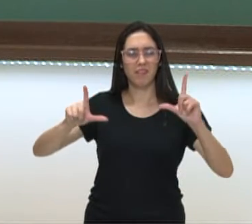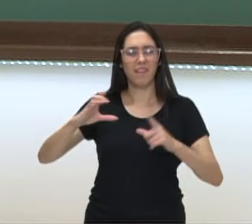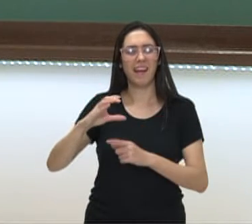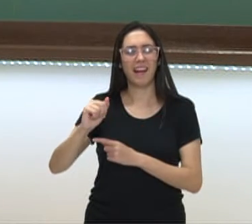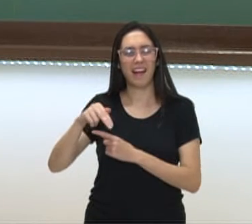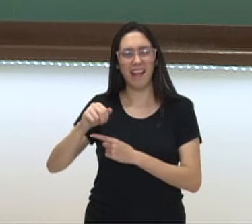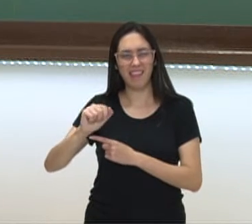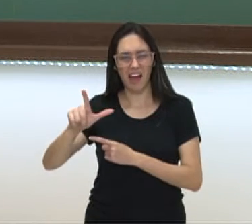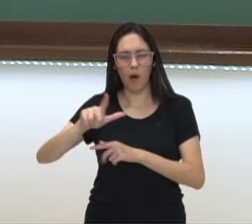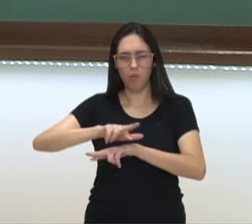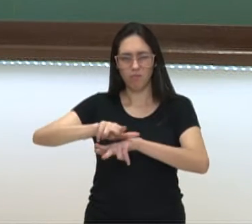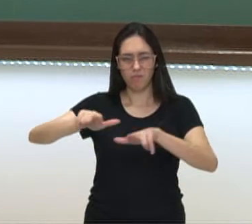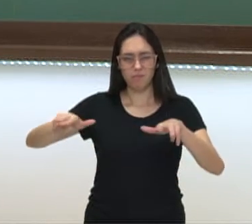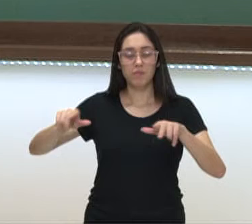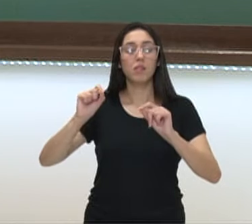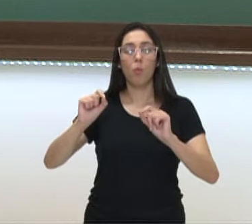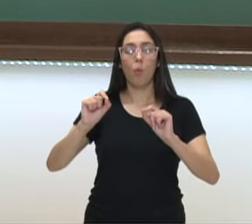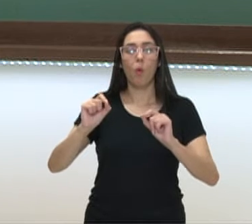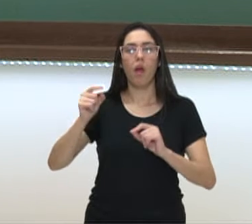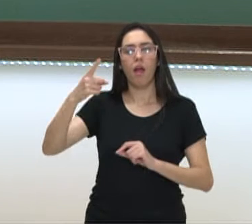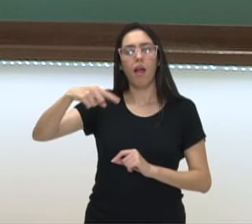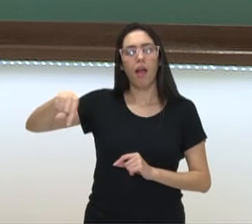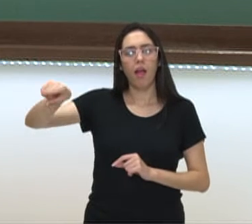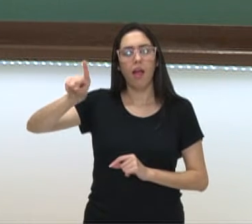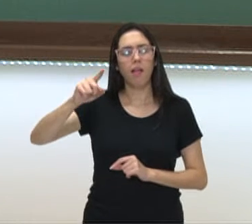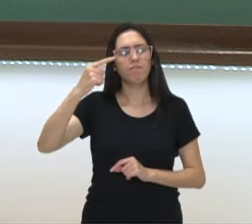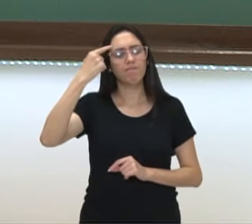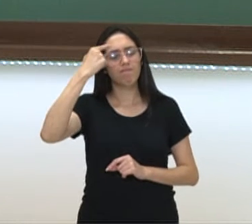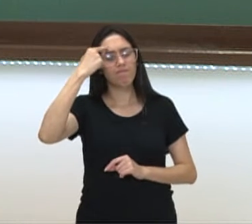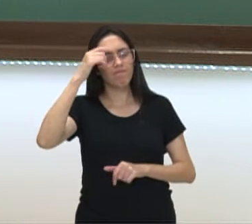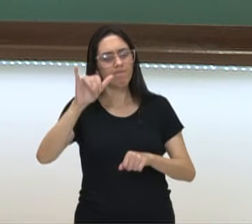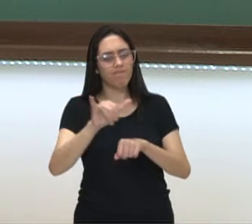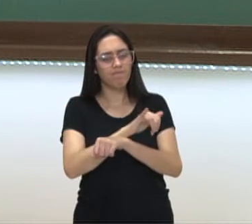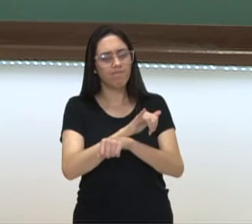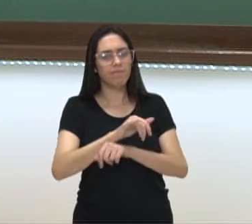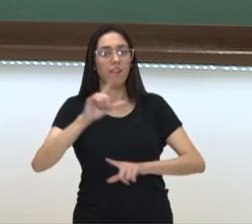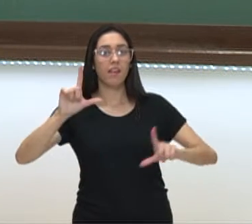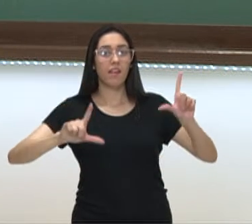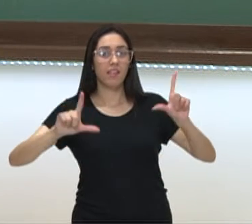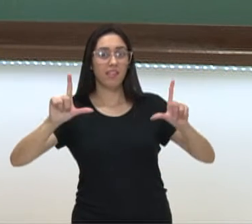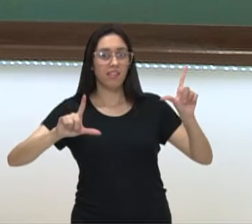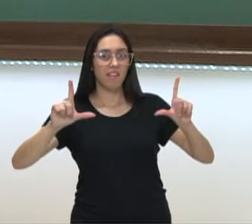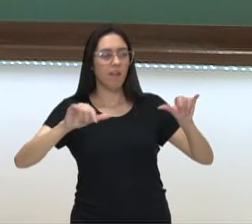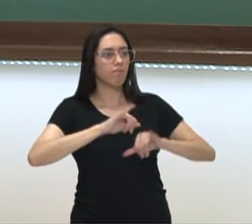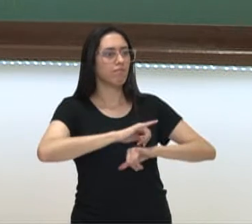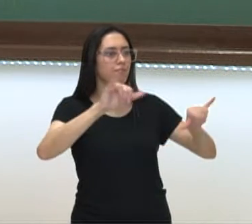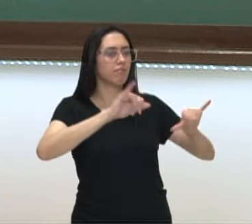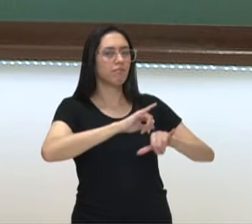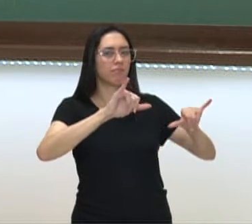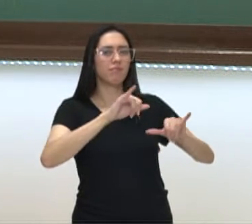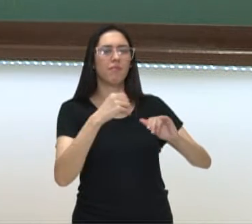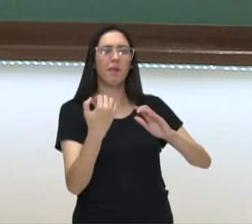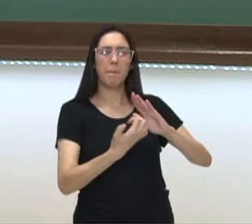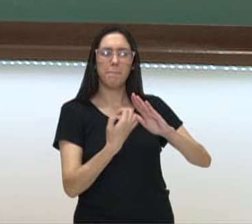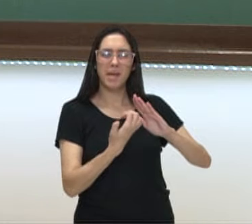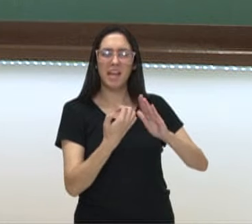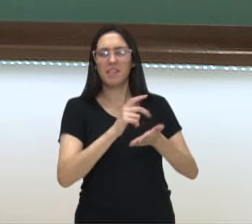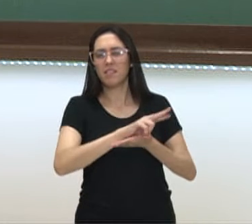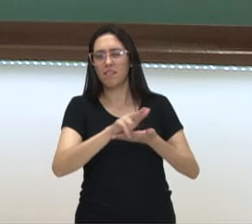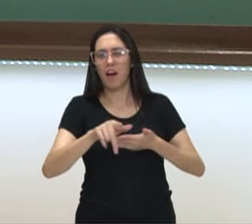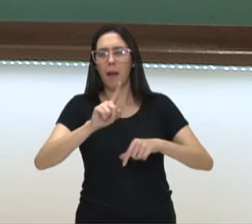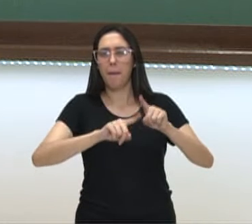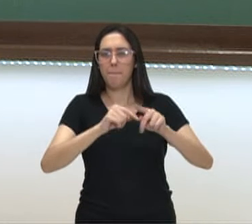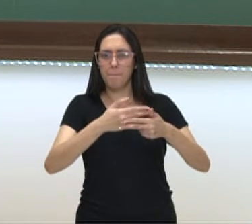fazendo o quê? Elas vendem espaços no meio da sua programação para que empresas anunciem e ainda